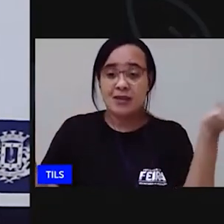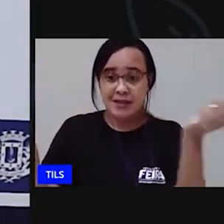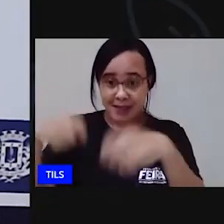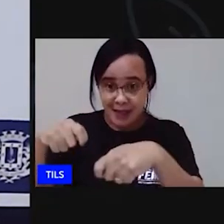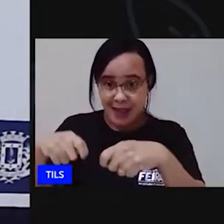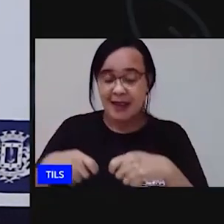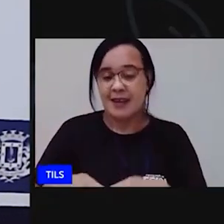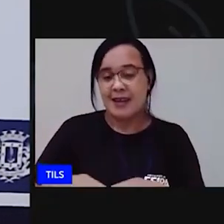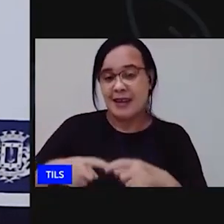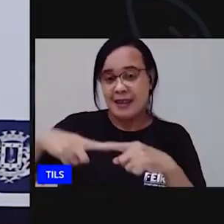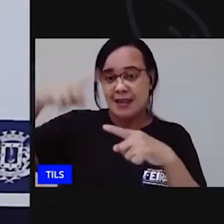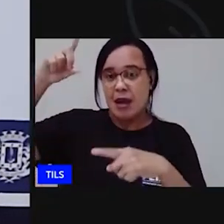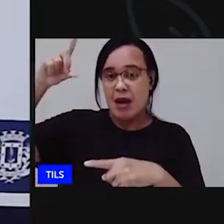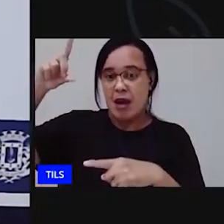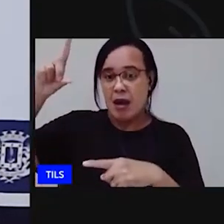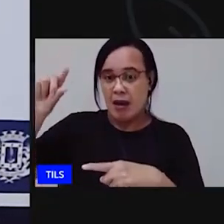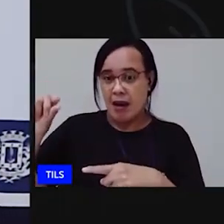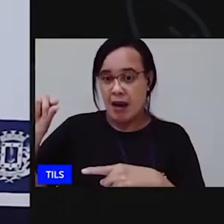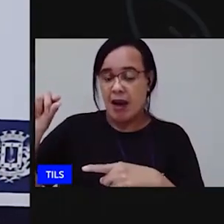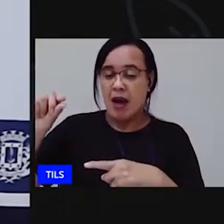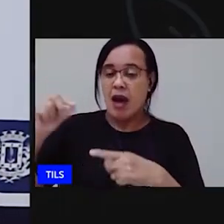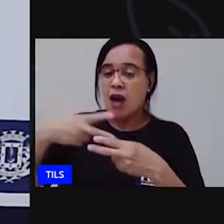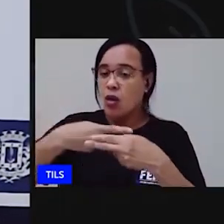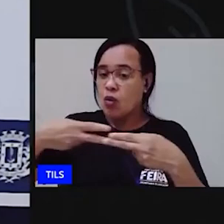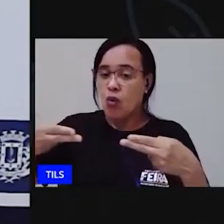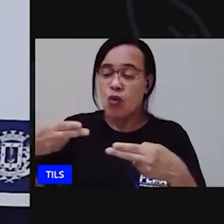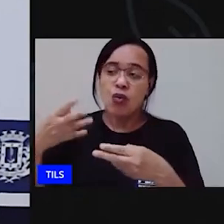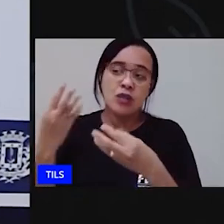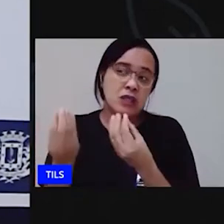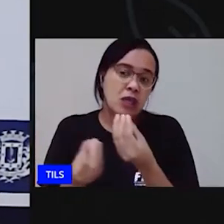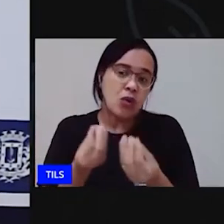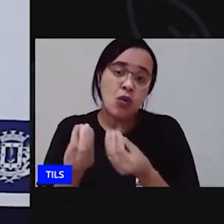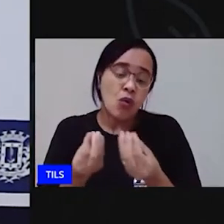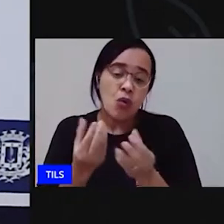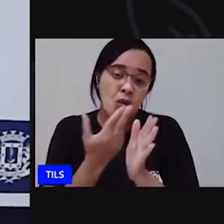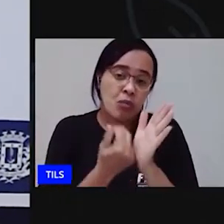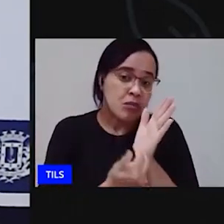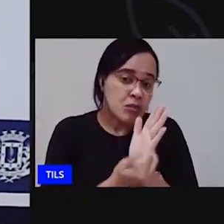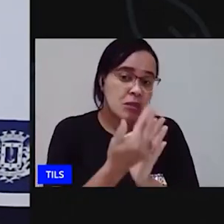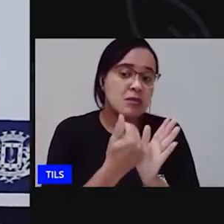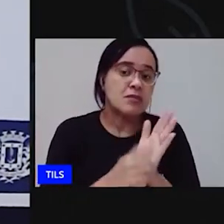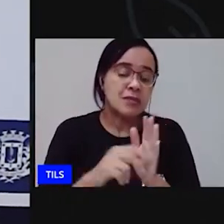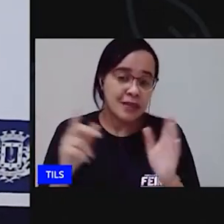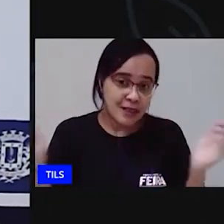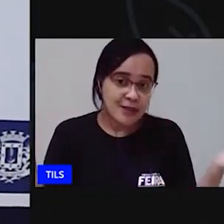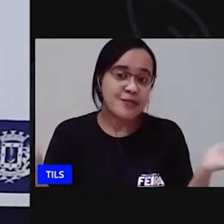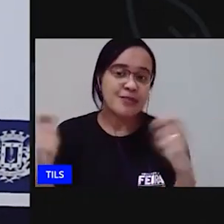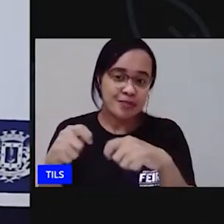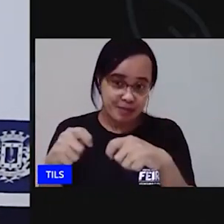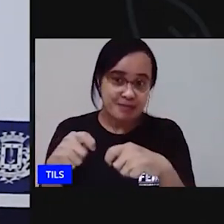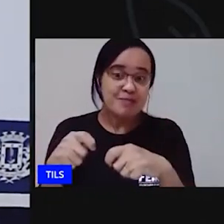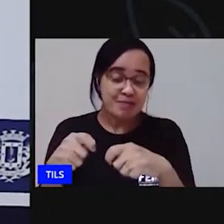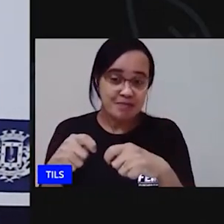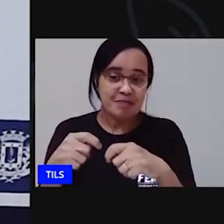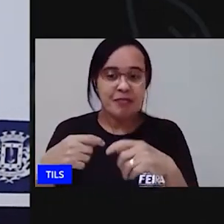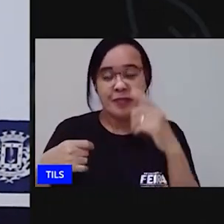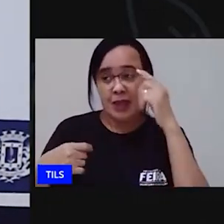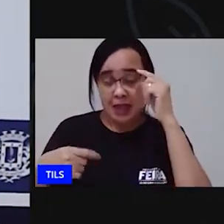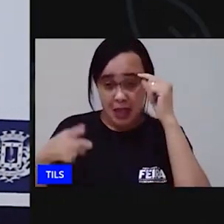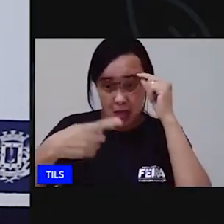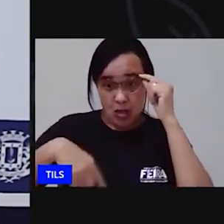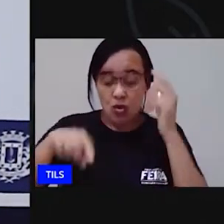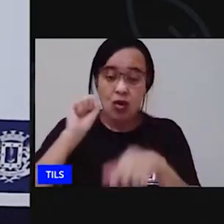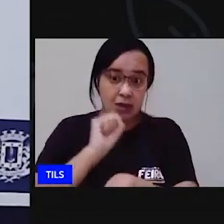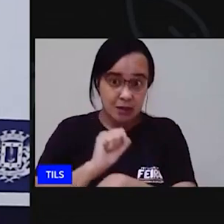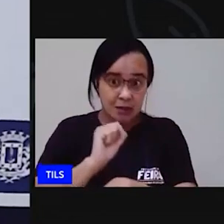eu espero que vocês tenham aprendido bastante tenham gostado do nosso experimento tenham se divertido com a nossa aula